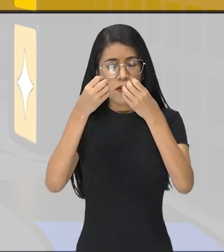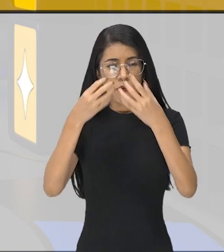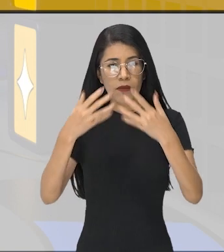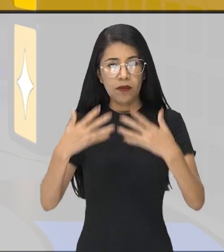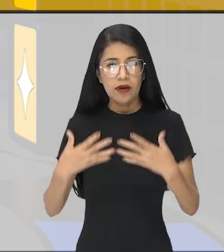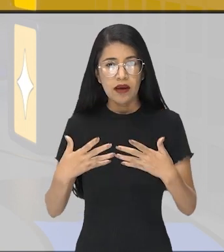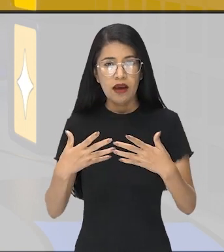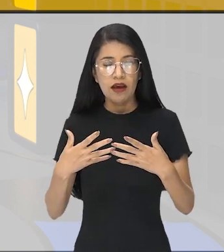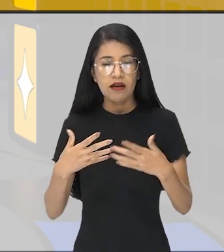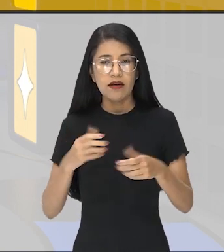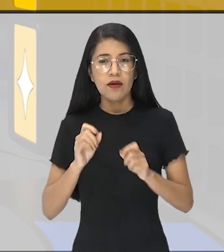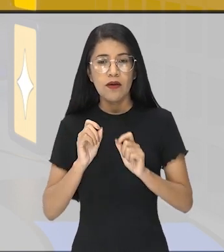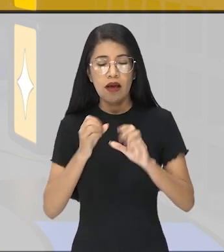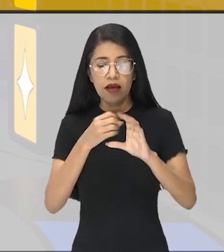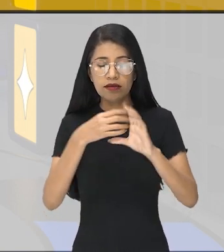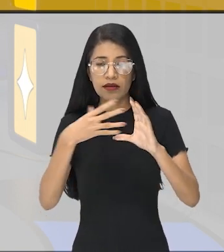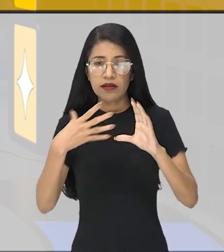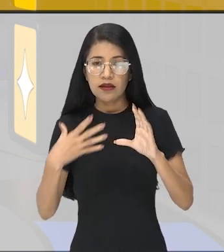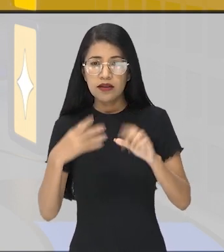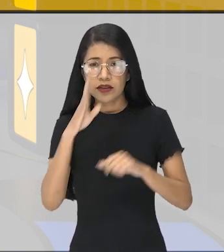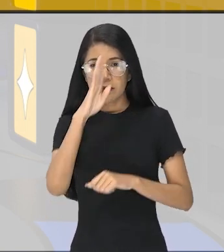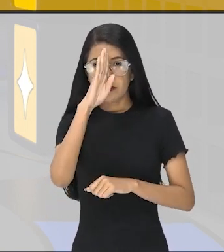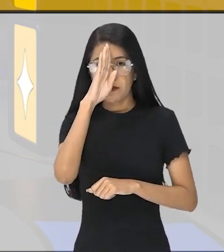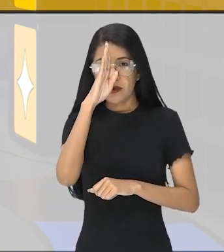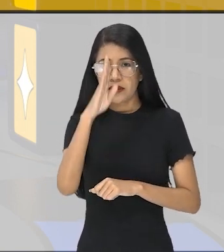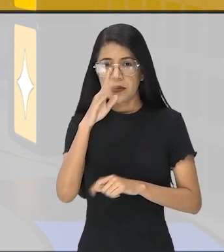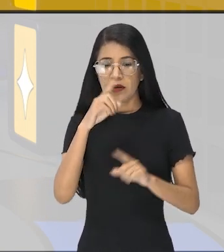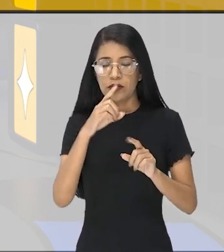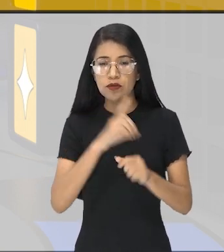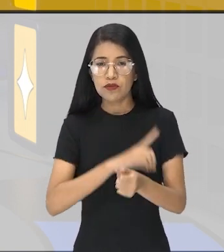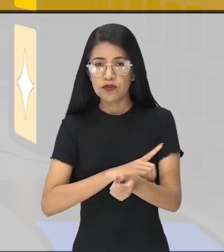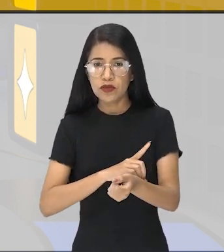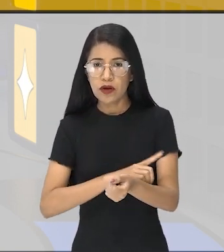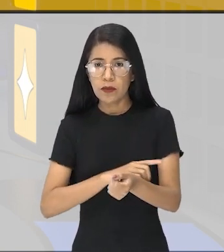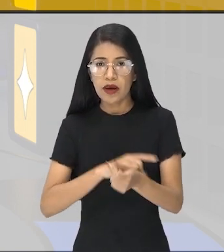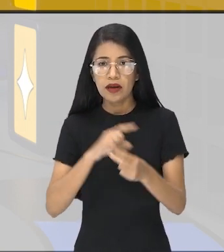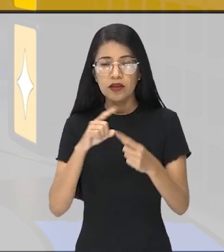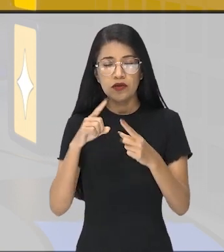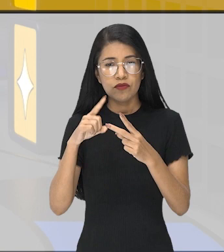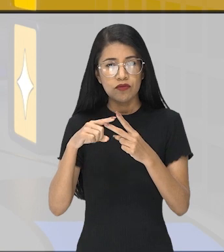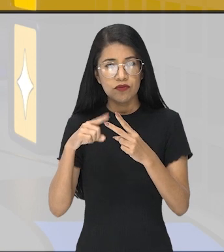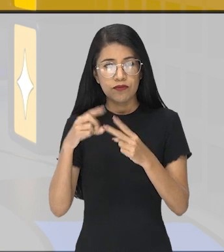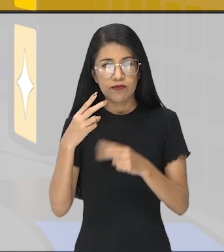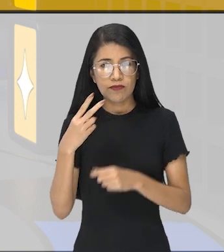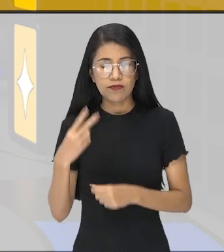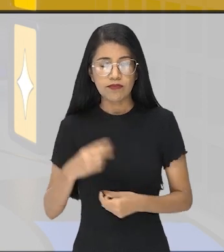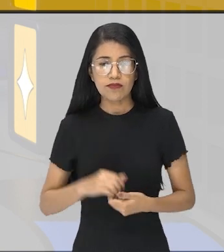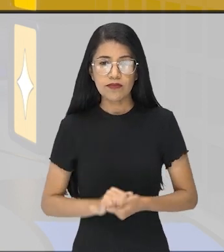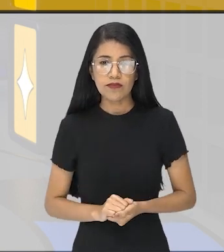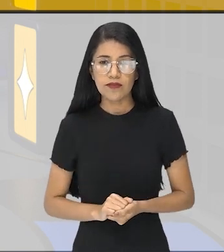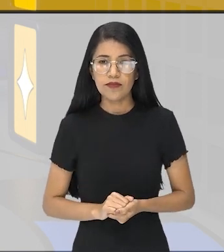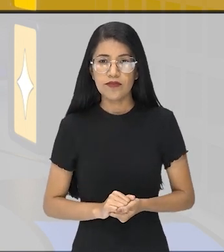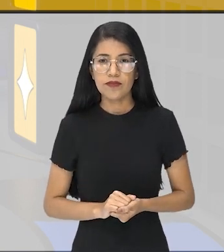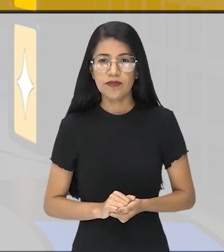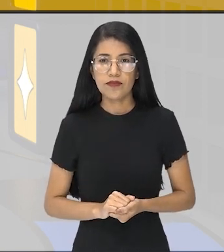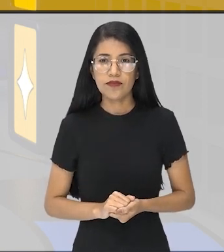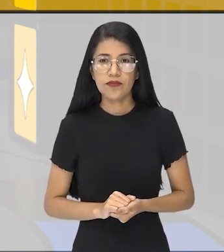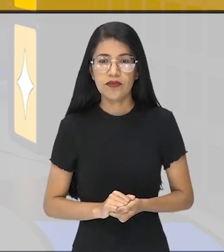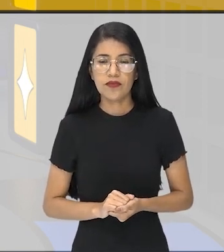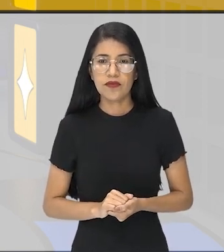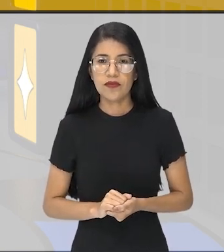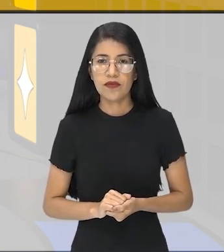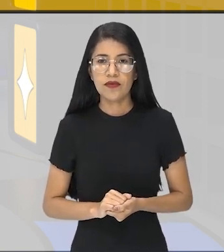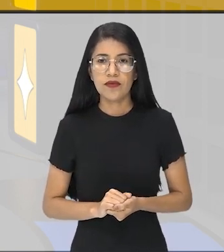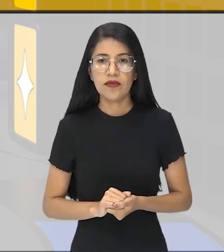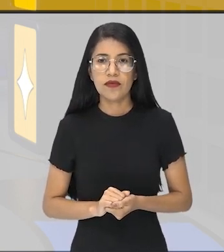sobre as características principais do diabetes tipo 2, que é o mais comum. Muitas vezes